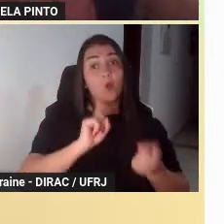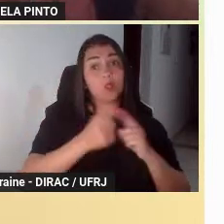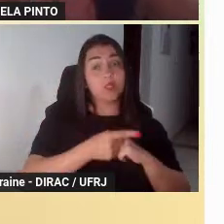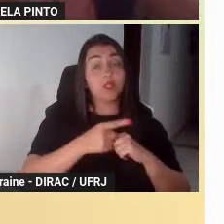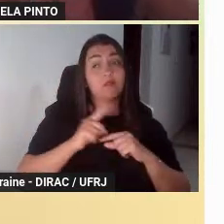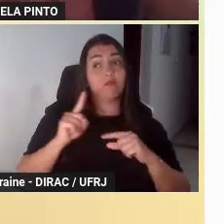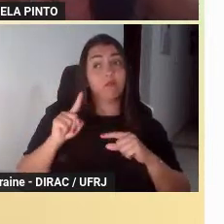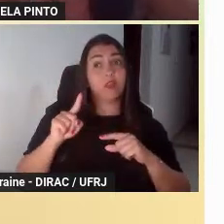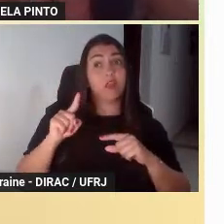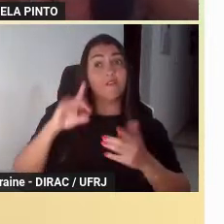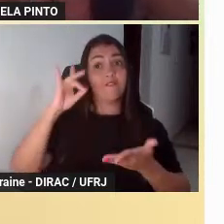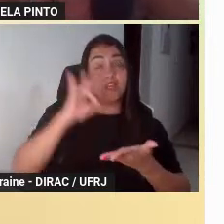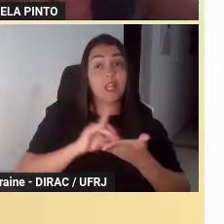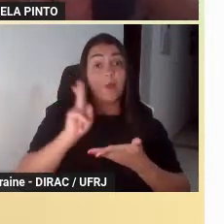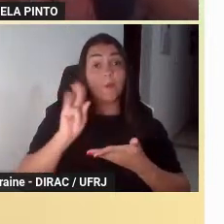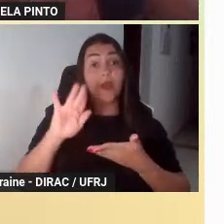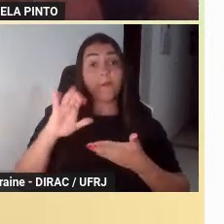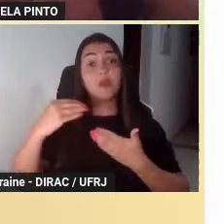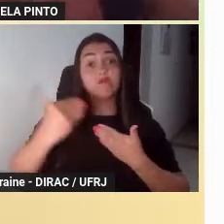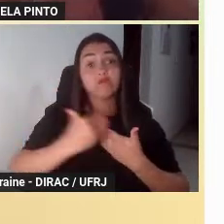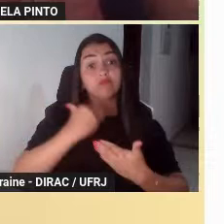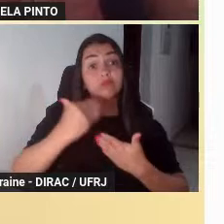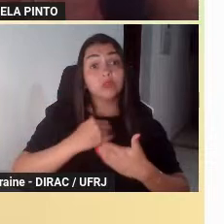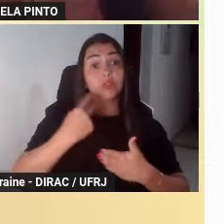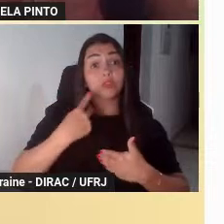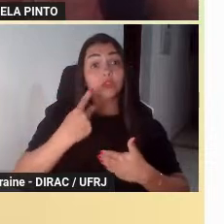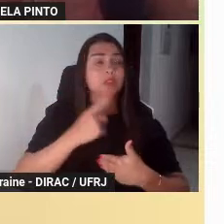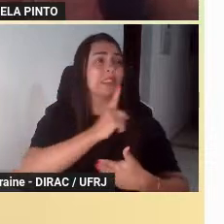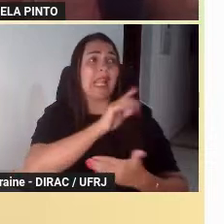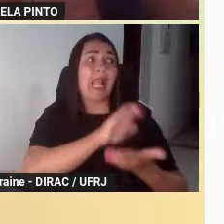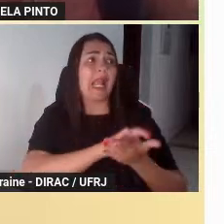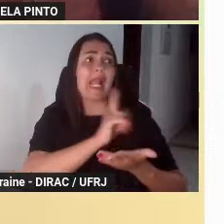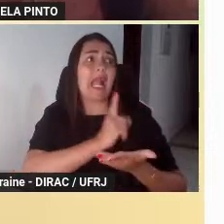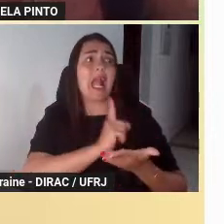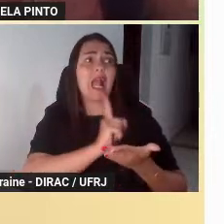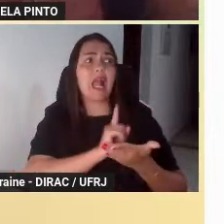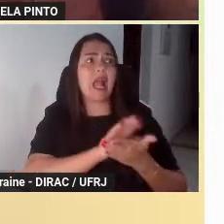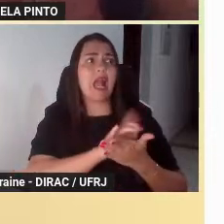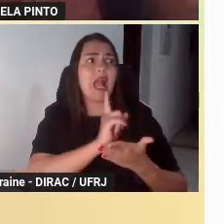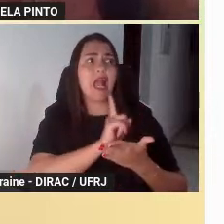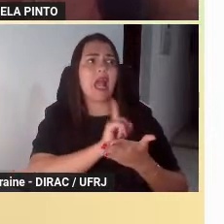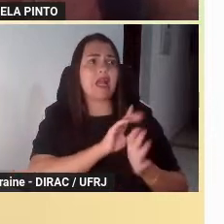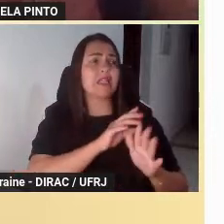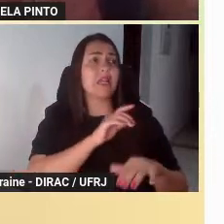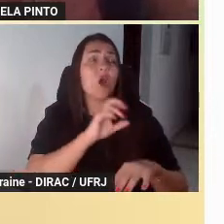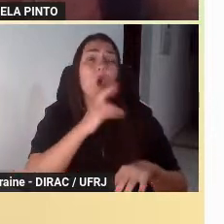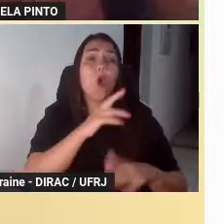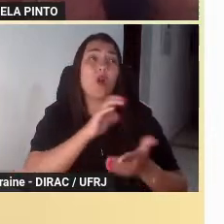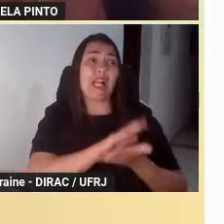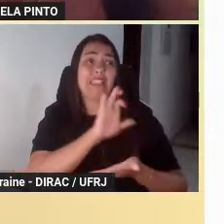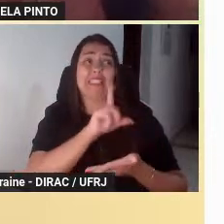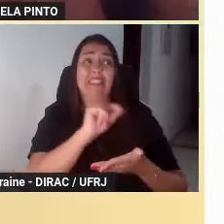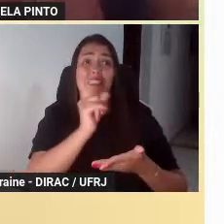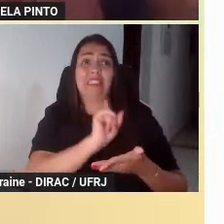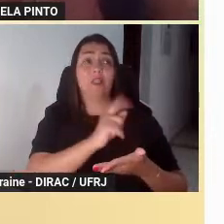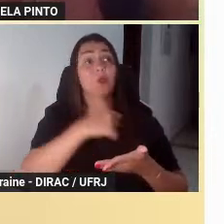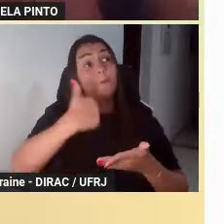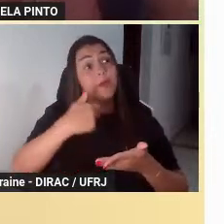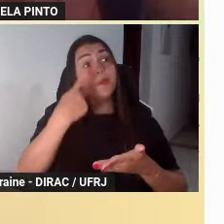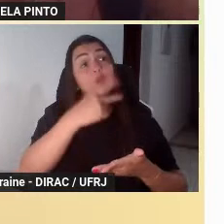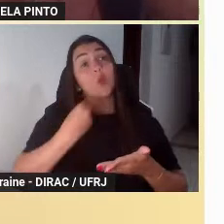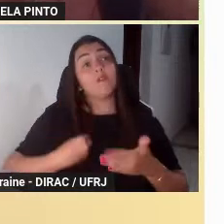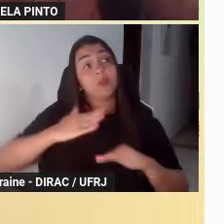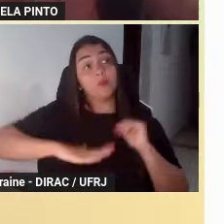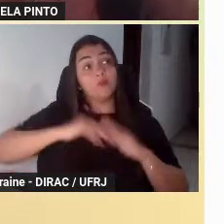mim e a minha irmã na época que nós não nos casássemos ou não fizéssemos isso de antemão, que nós cuidássemos das nossas carreiras e